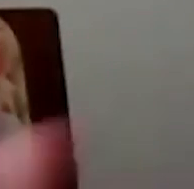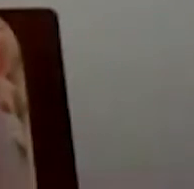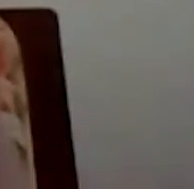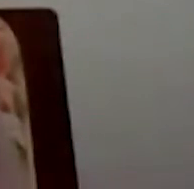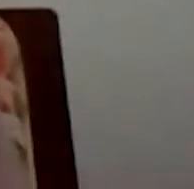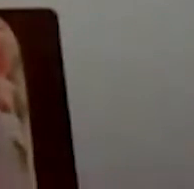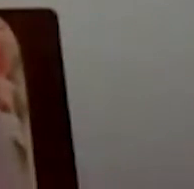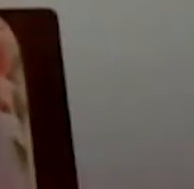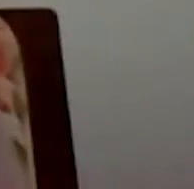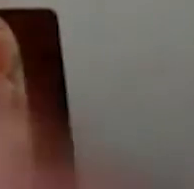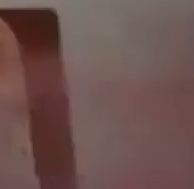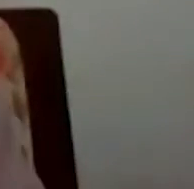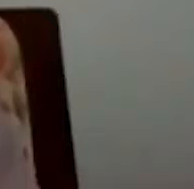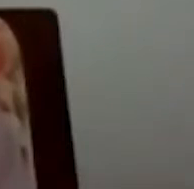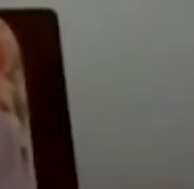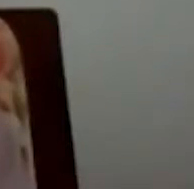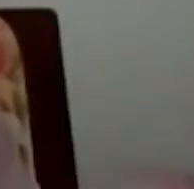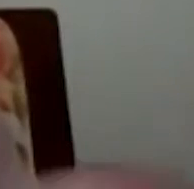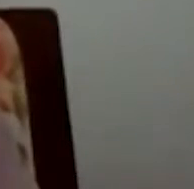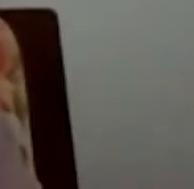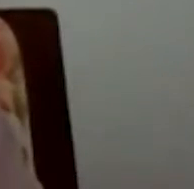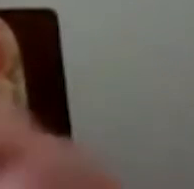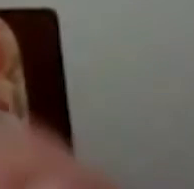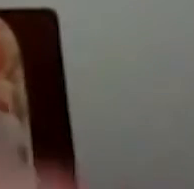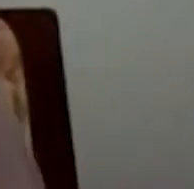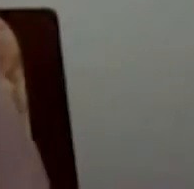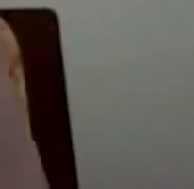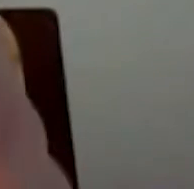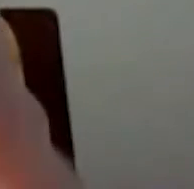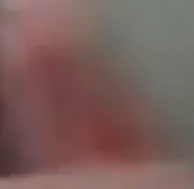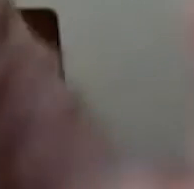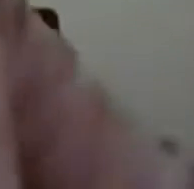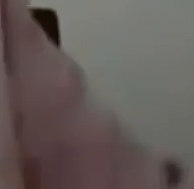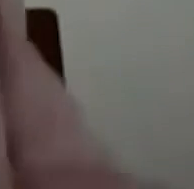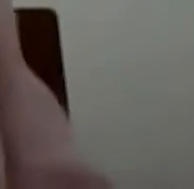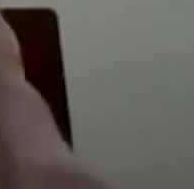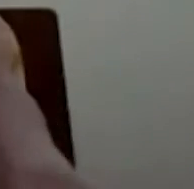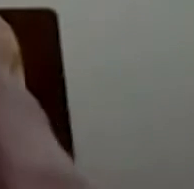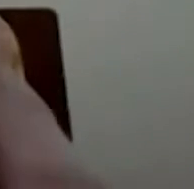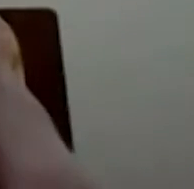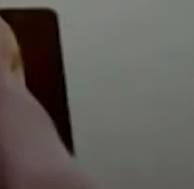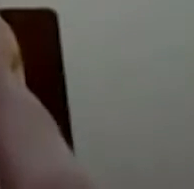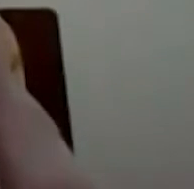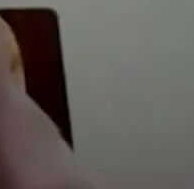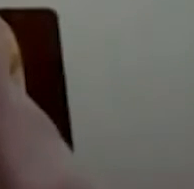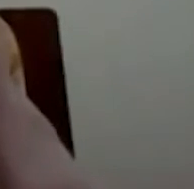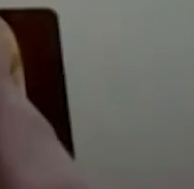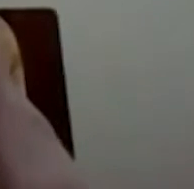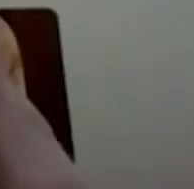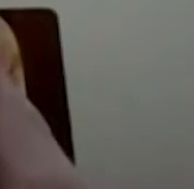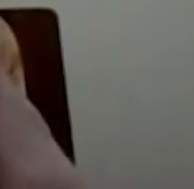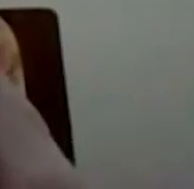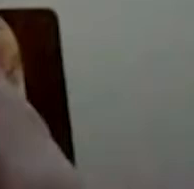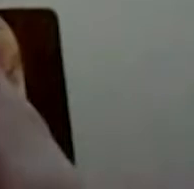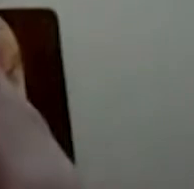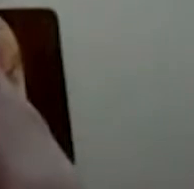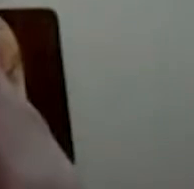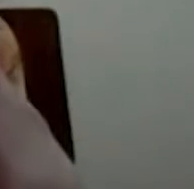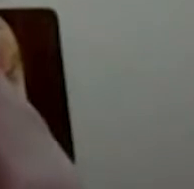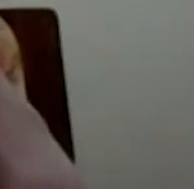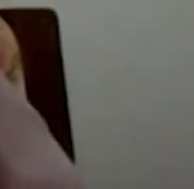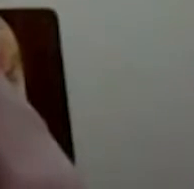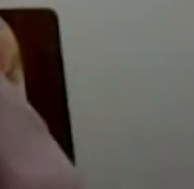Dona Isabel I, seriam os abolicionistas, mesmo que eles não fossem logo de pronto, ali em 1890,